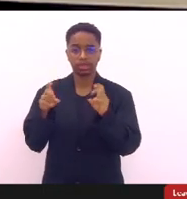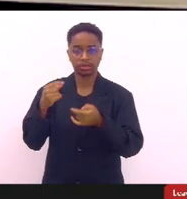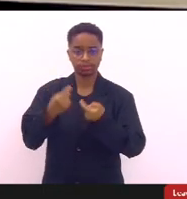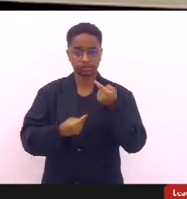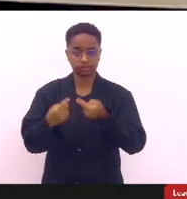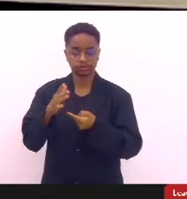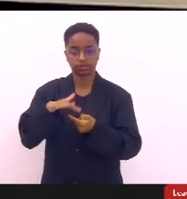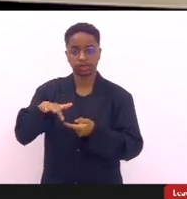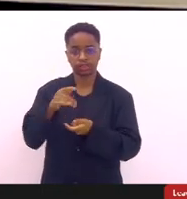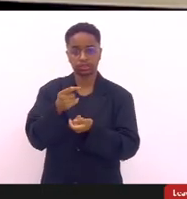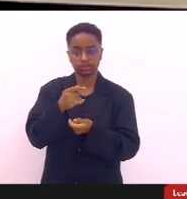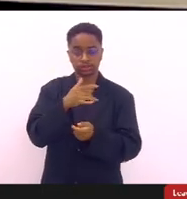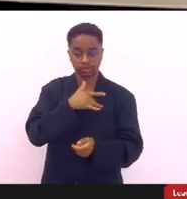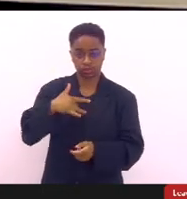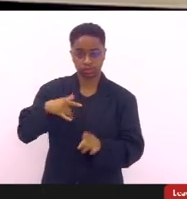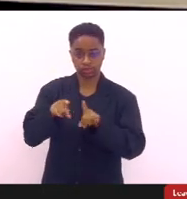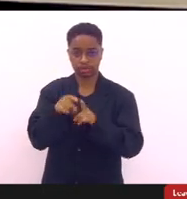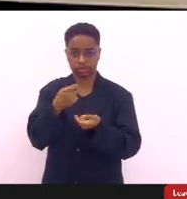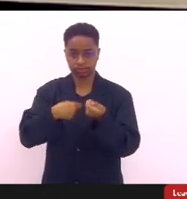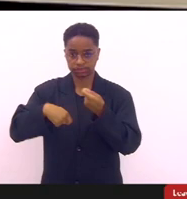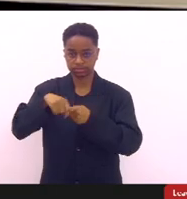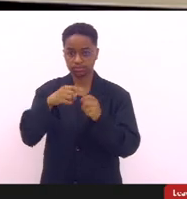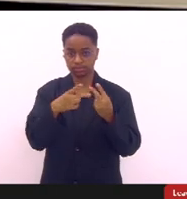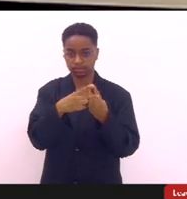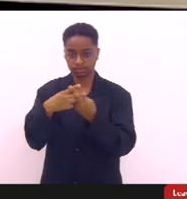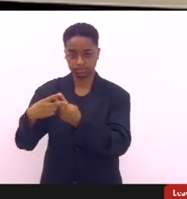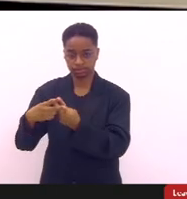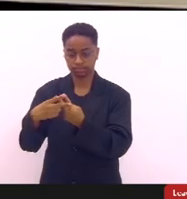saúde e a administração penitenciária torna